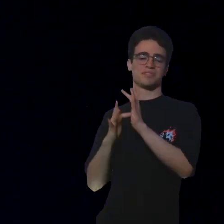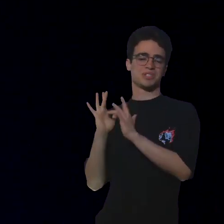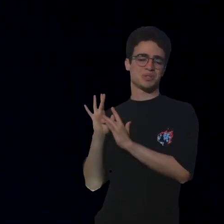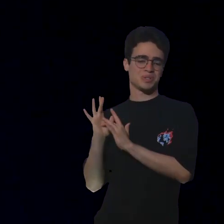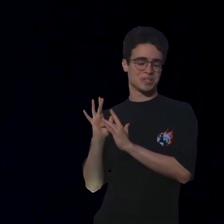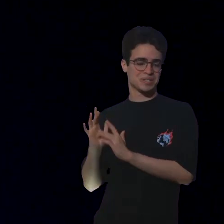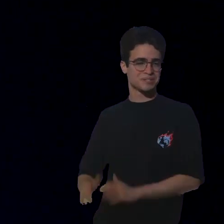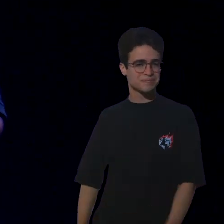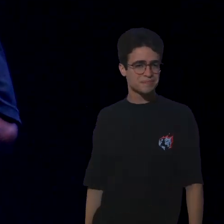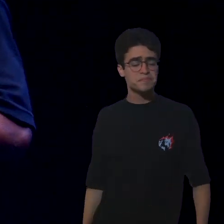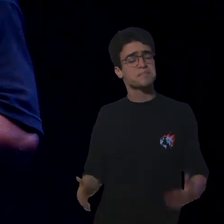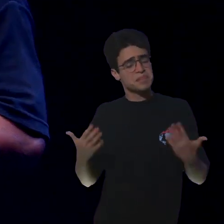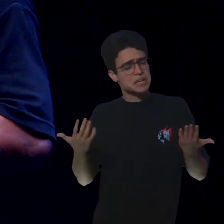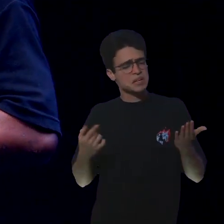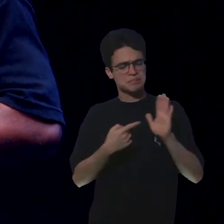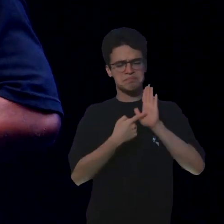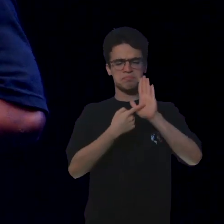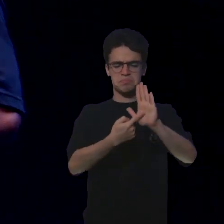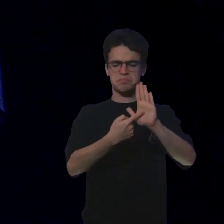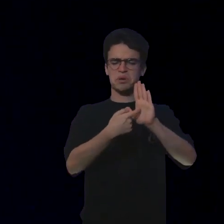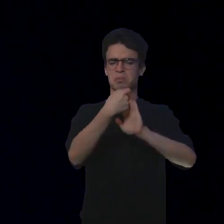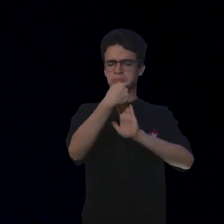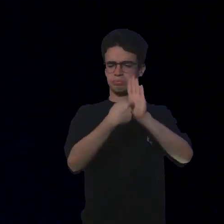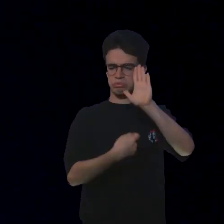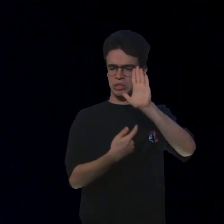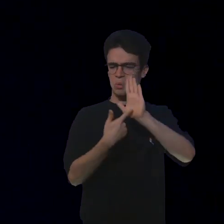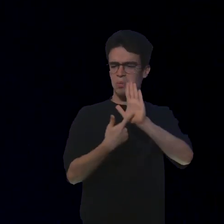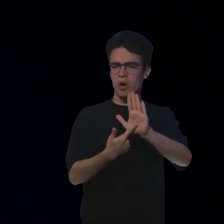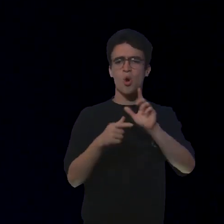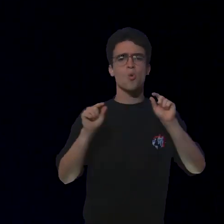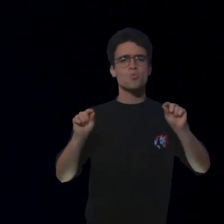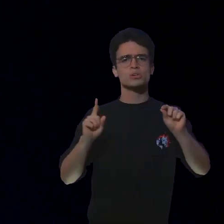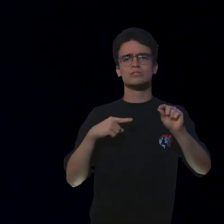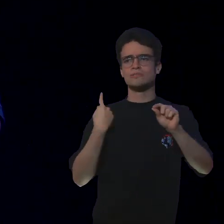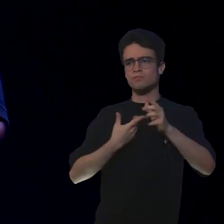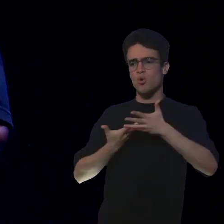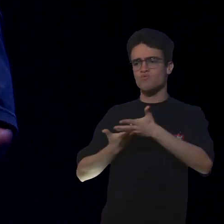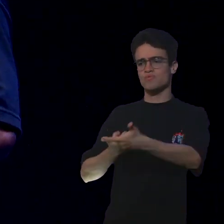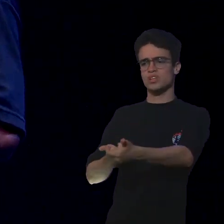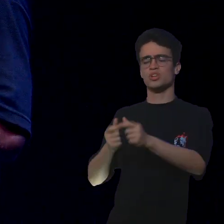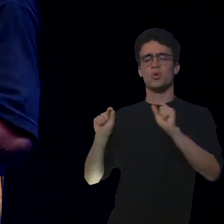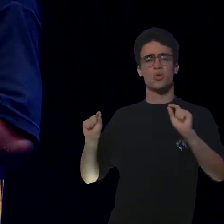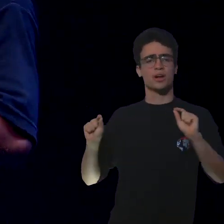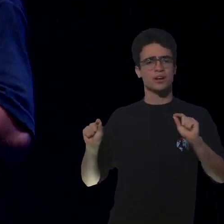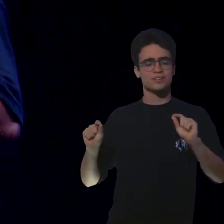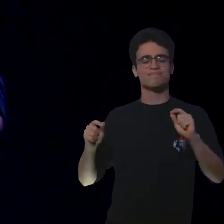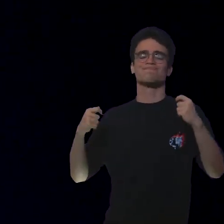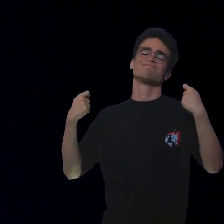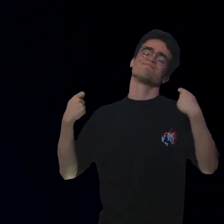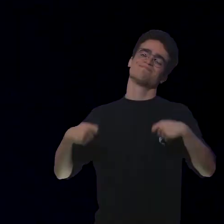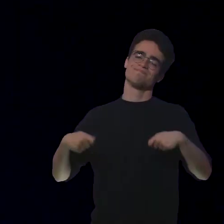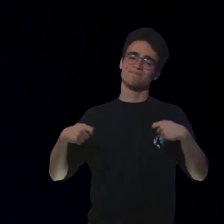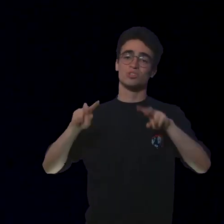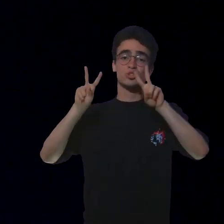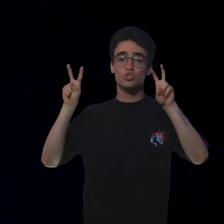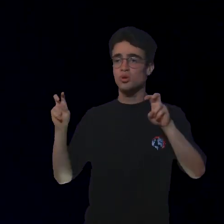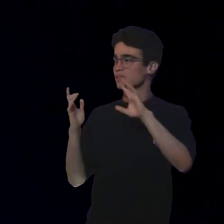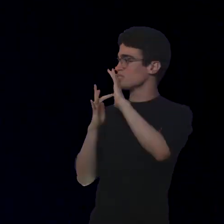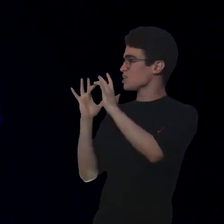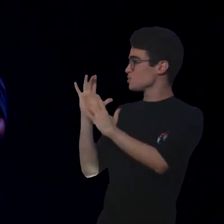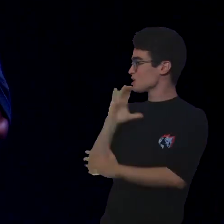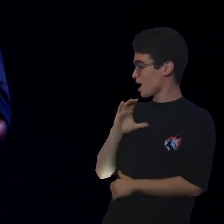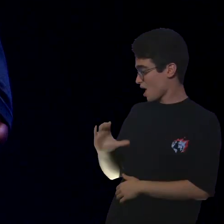E nesse texto, existe um convite para a gente refletir no ministério da presença de